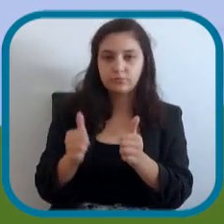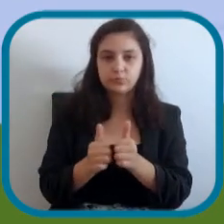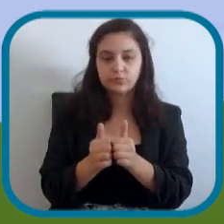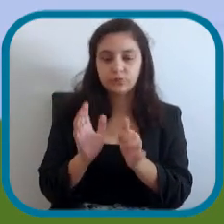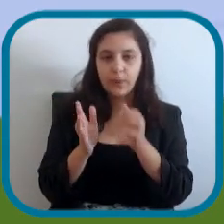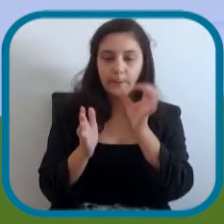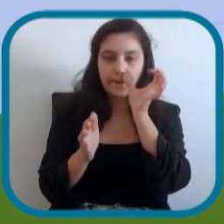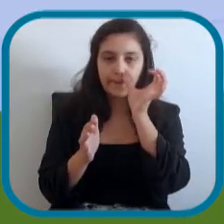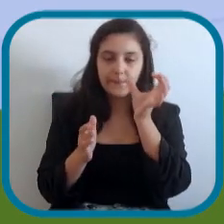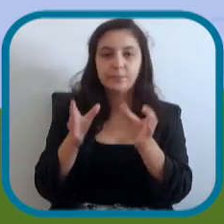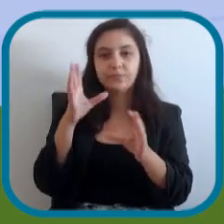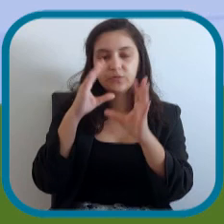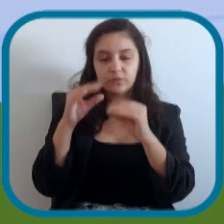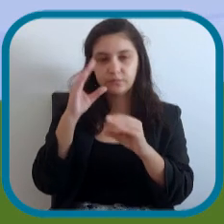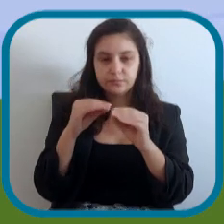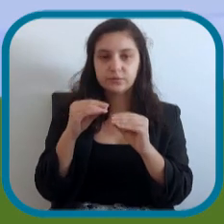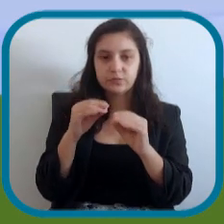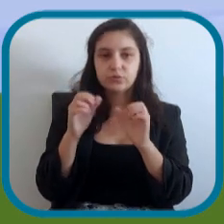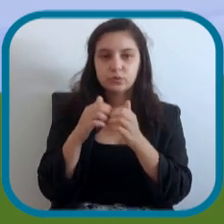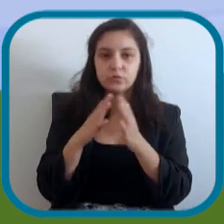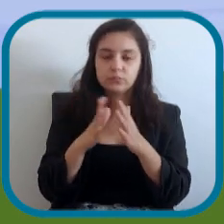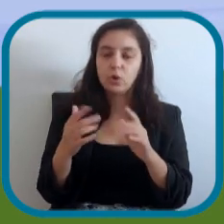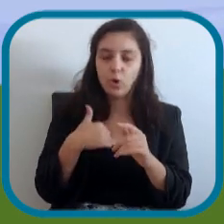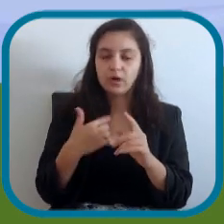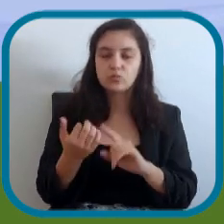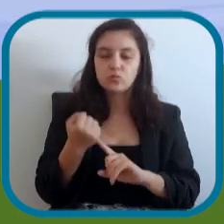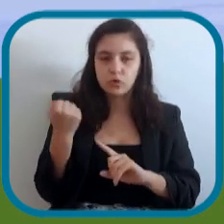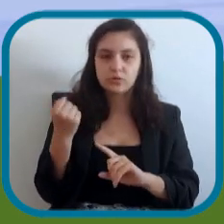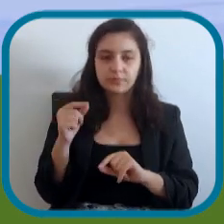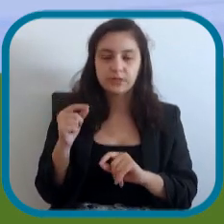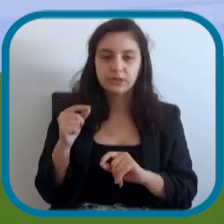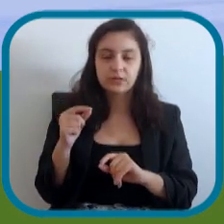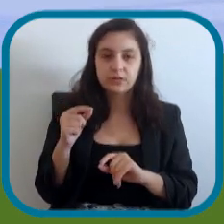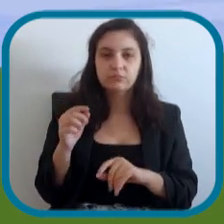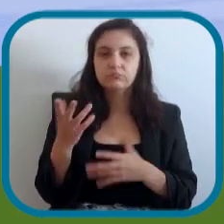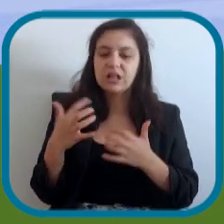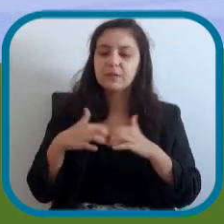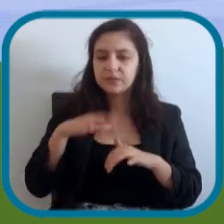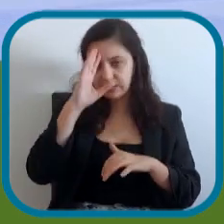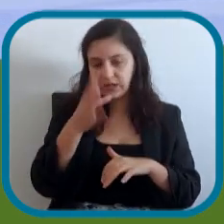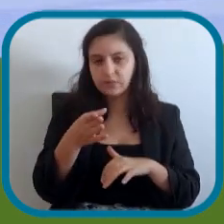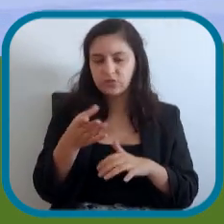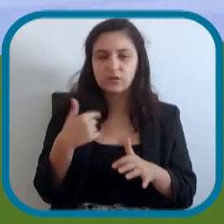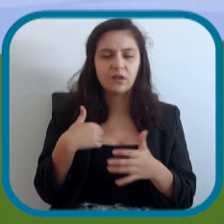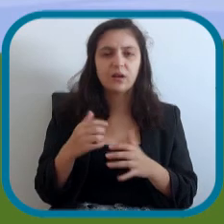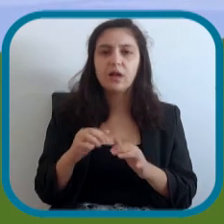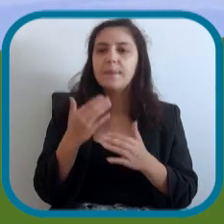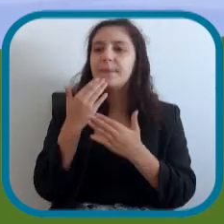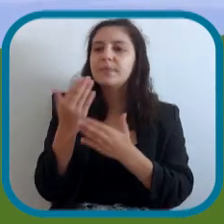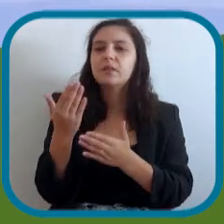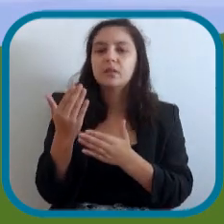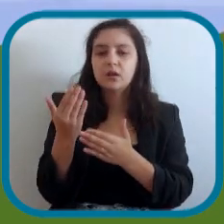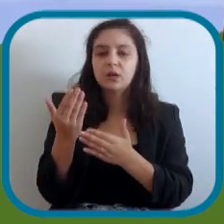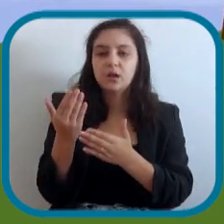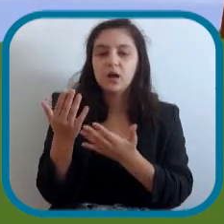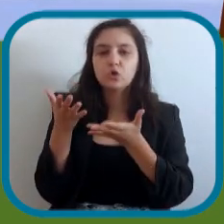receber ajuda profissional. Tal como os testemunhos que ouviu, a Camila está pronta para recuperar. Agora que já sabes o que é a depressão,